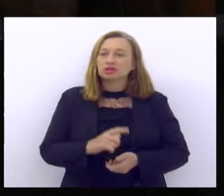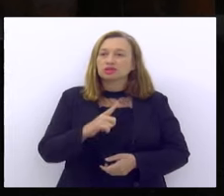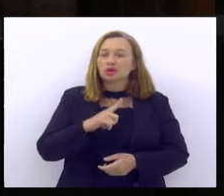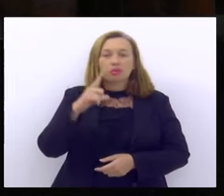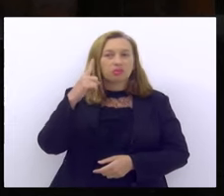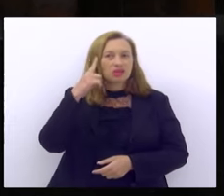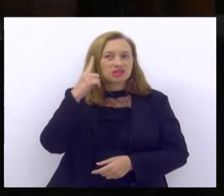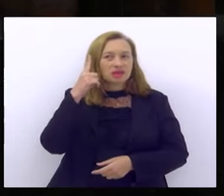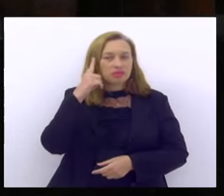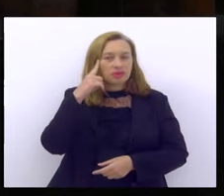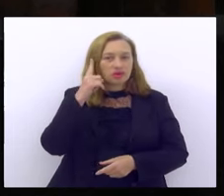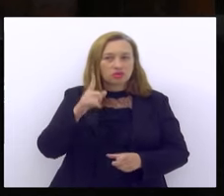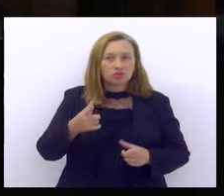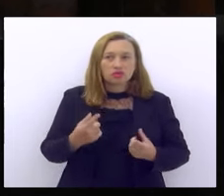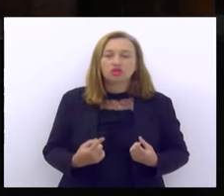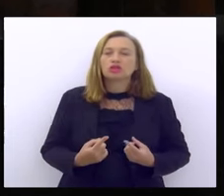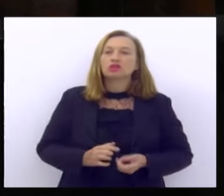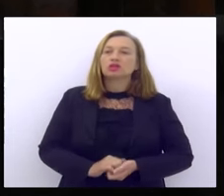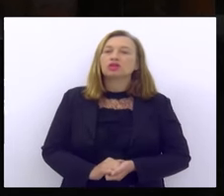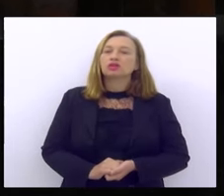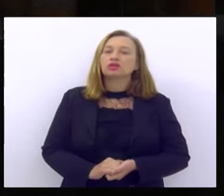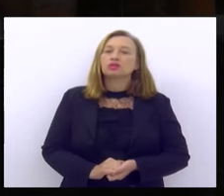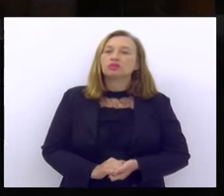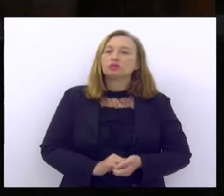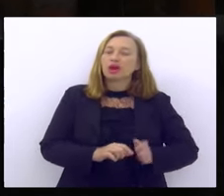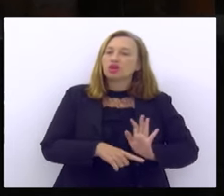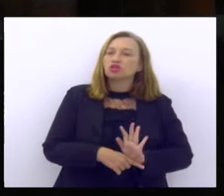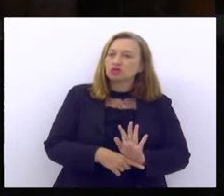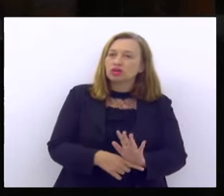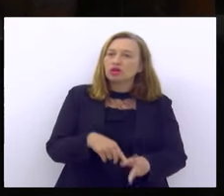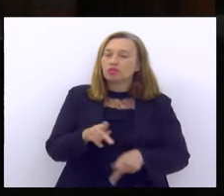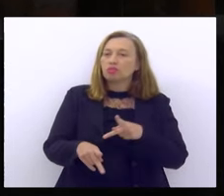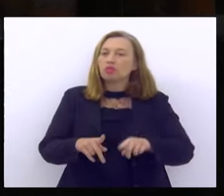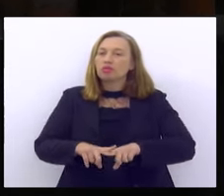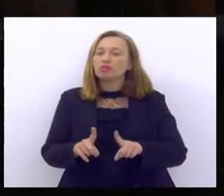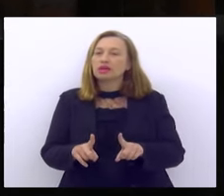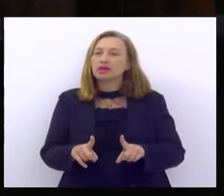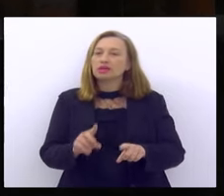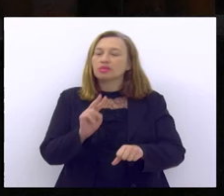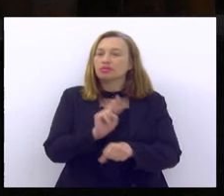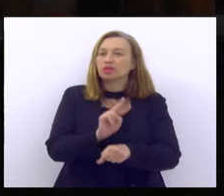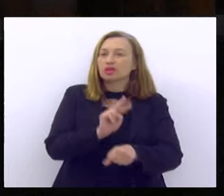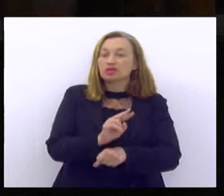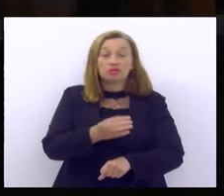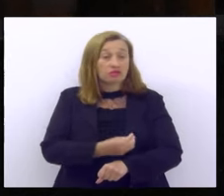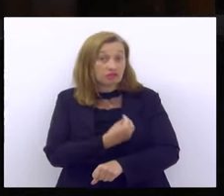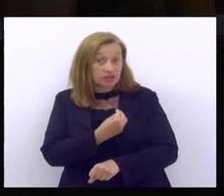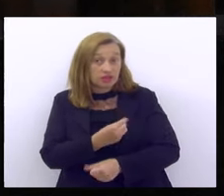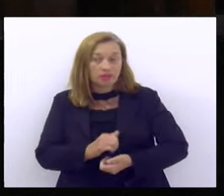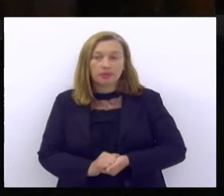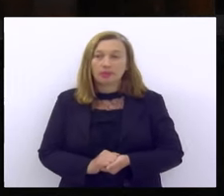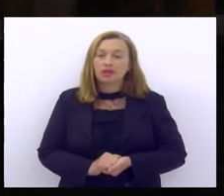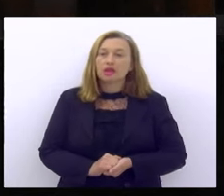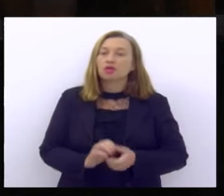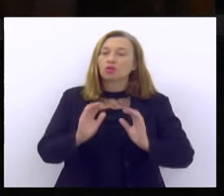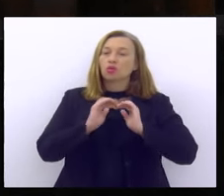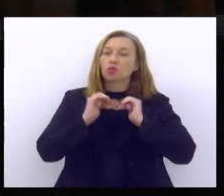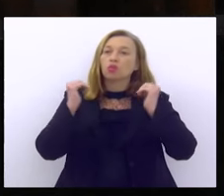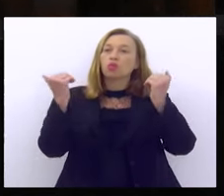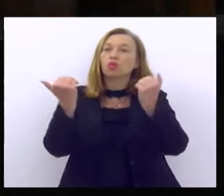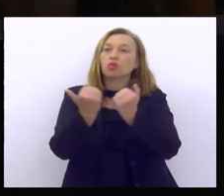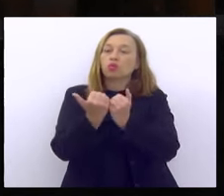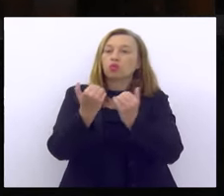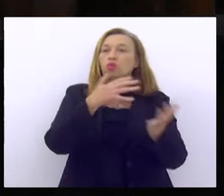de enfrentamento dentro da própria população, tem uma lógica de proteção à vida. Um grande congresso